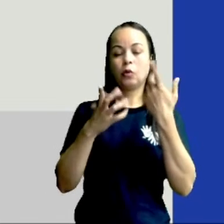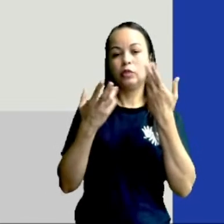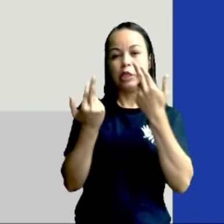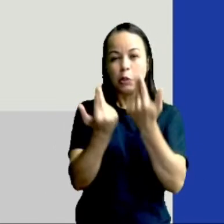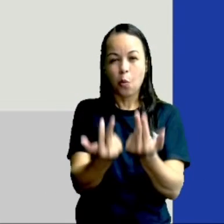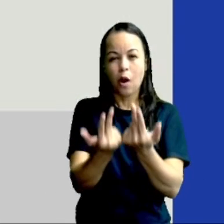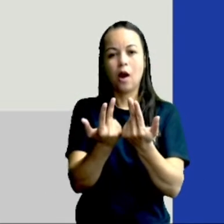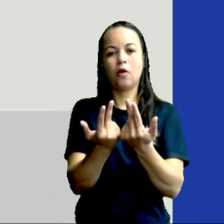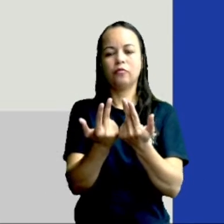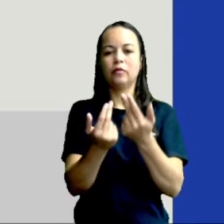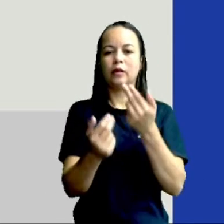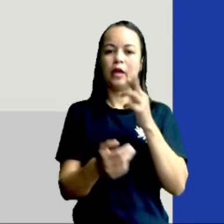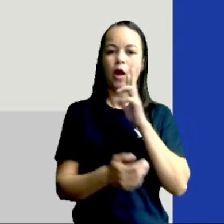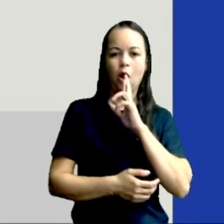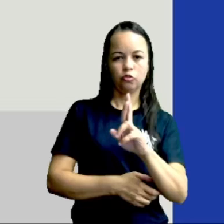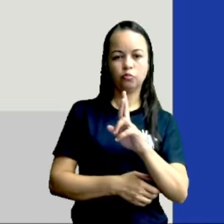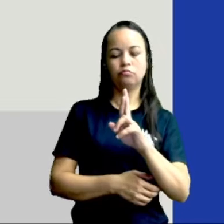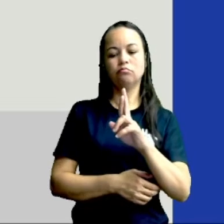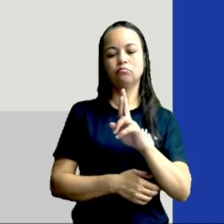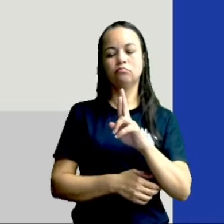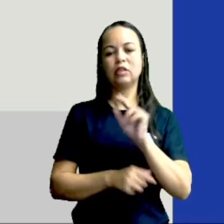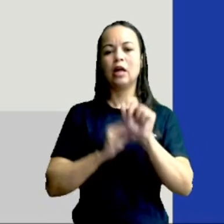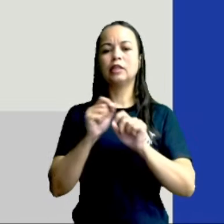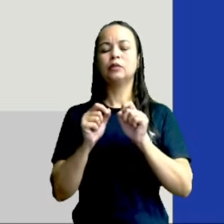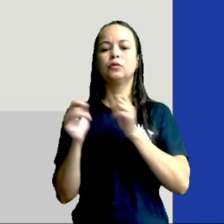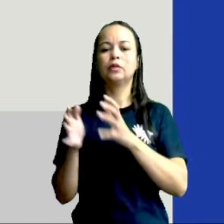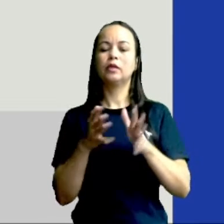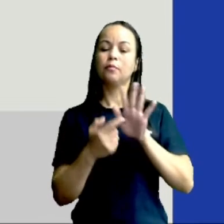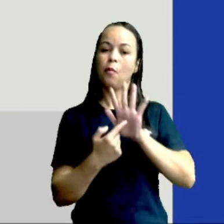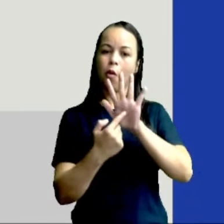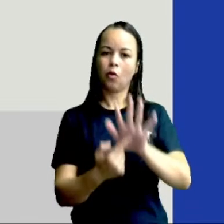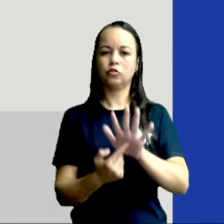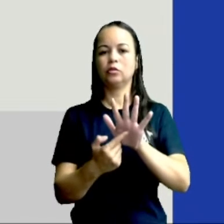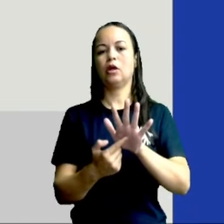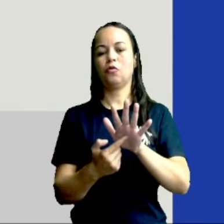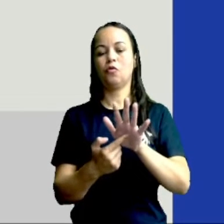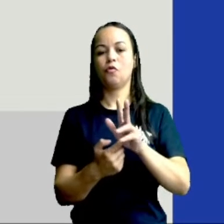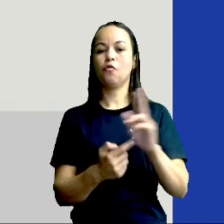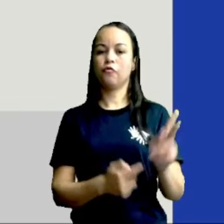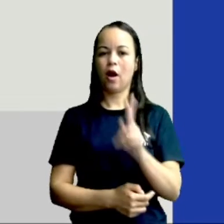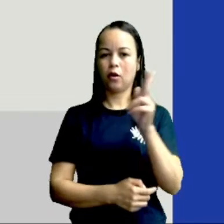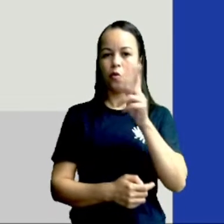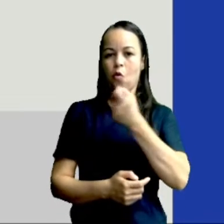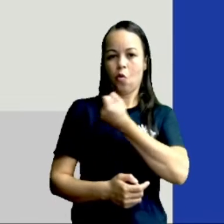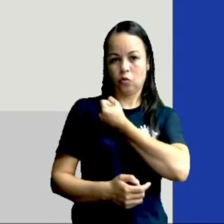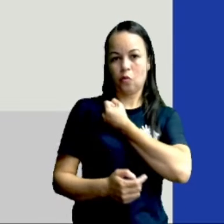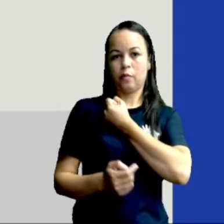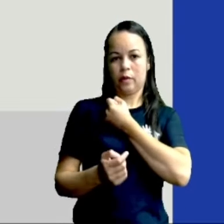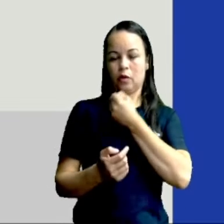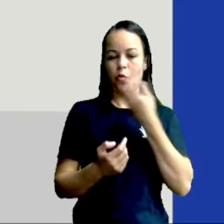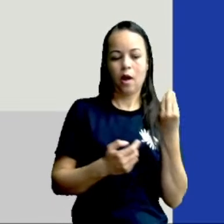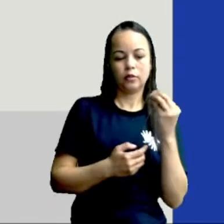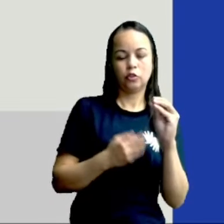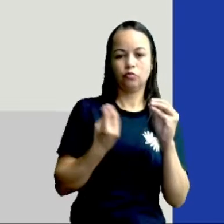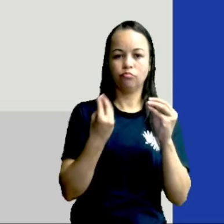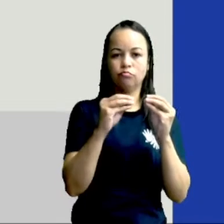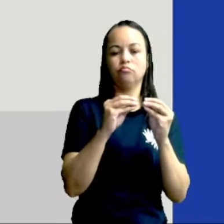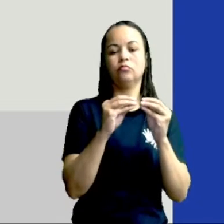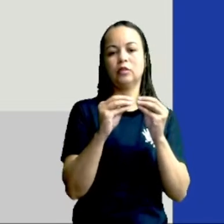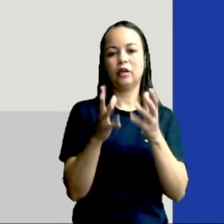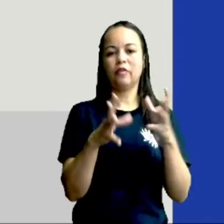o resultado, né? Ele vai demonstrar para mim que um determinado valor adicionado a outro vai me dar